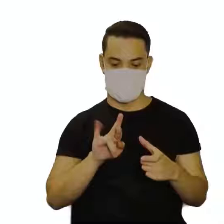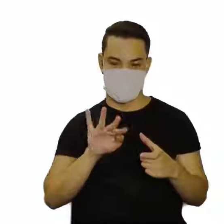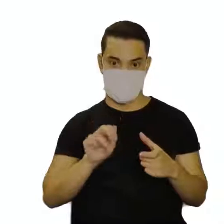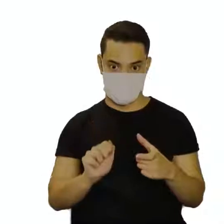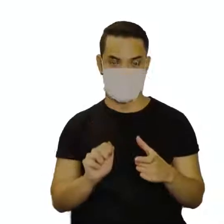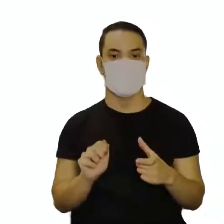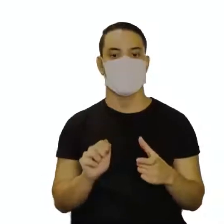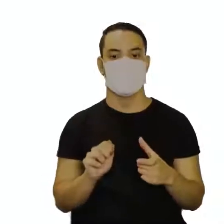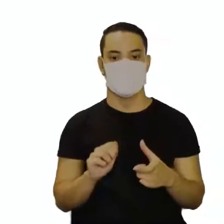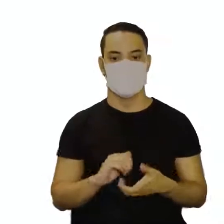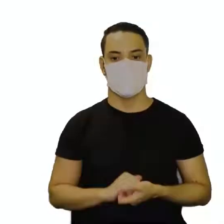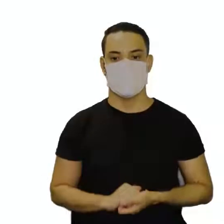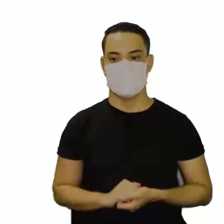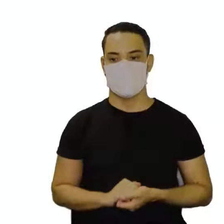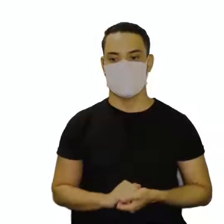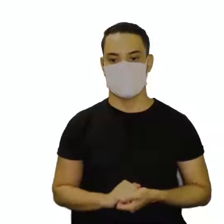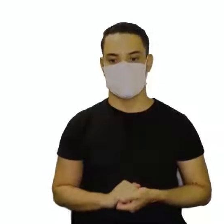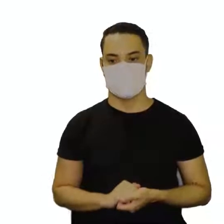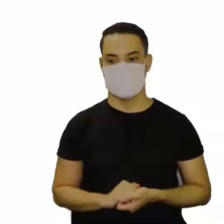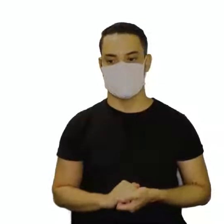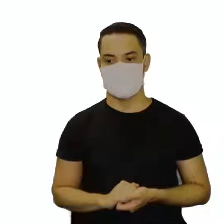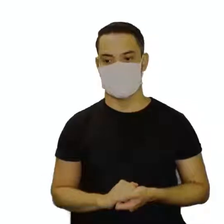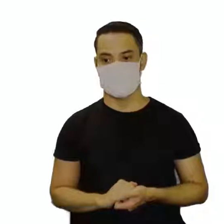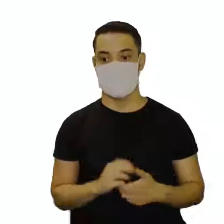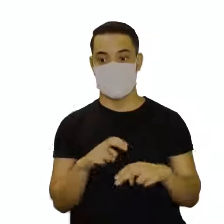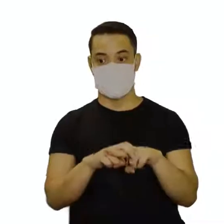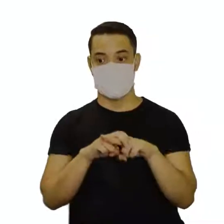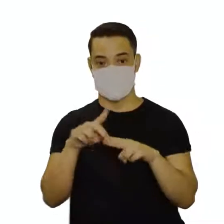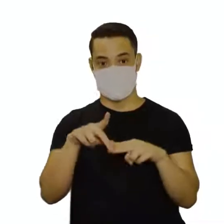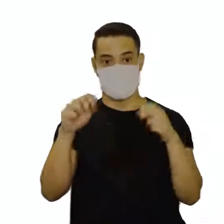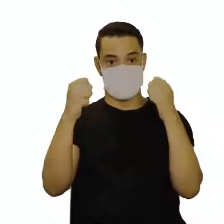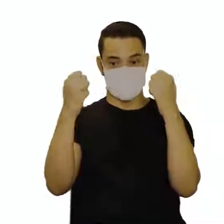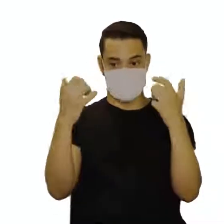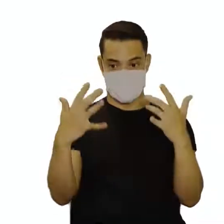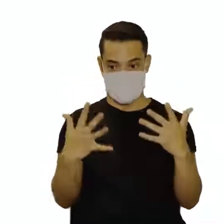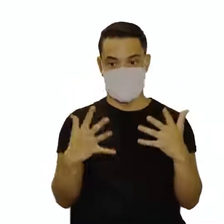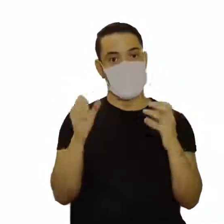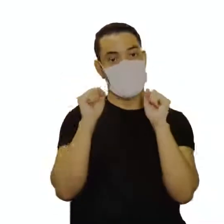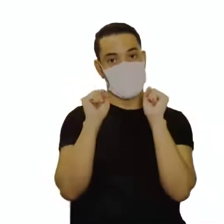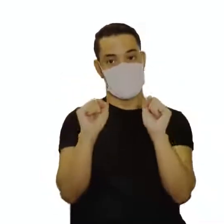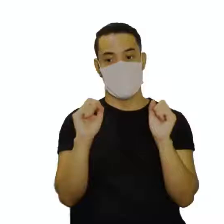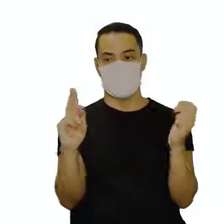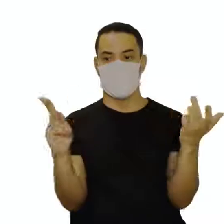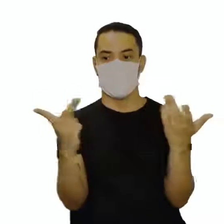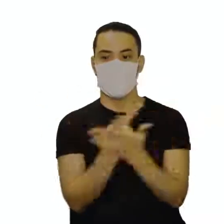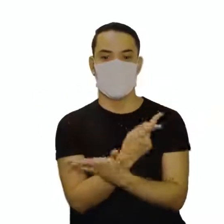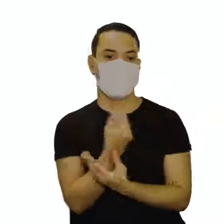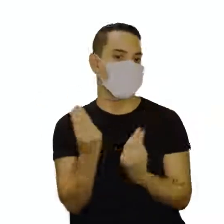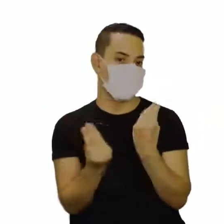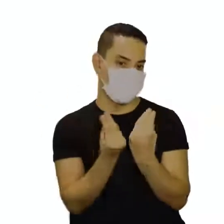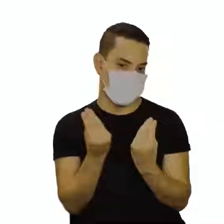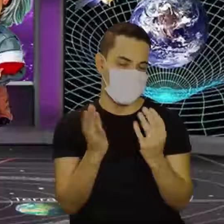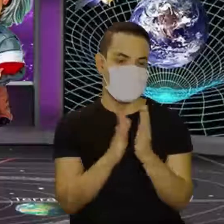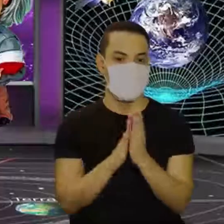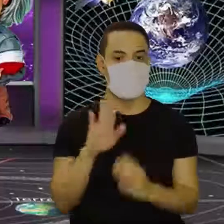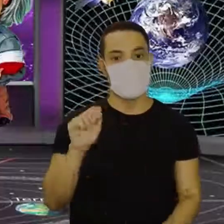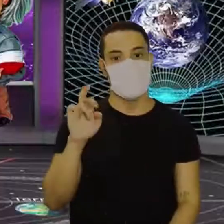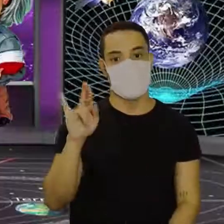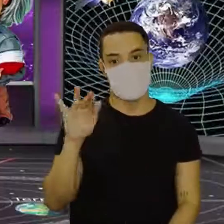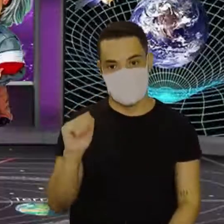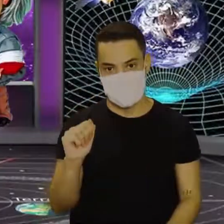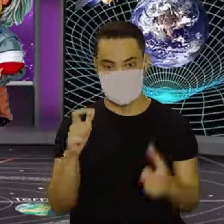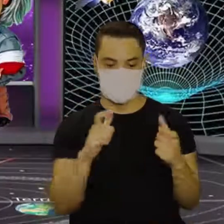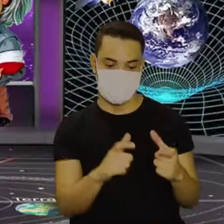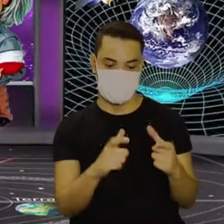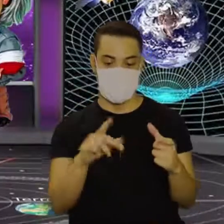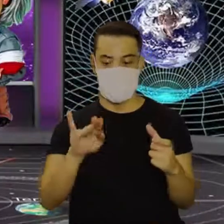no caso, uma bateria, né? Então, quando você gera aí, pode ser através dessas baterias, pilhas, né? Então,